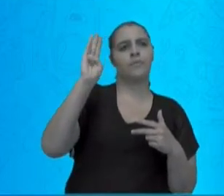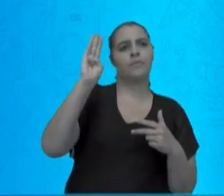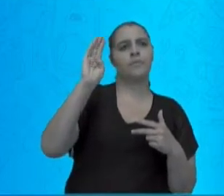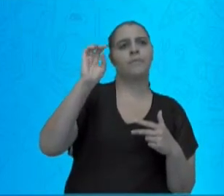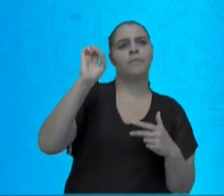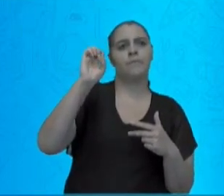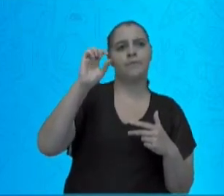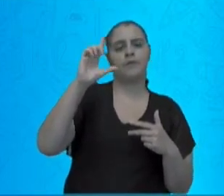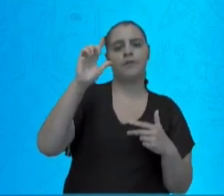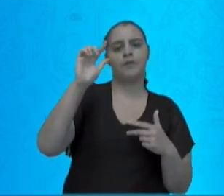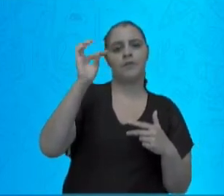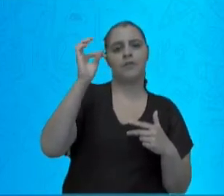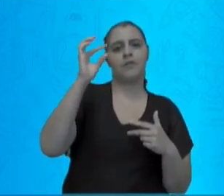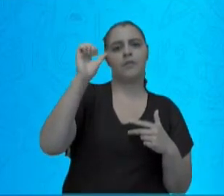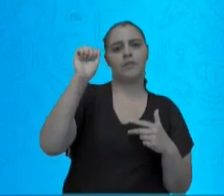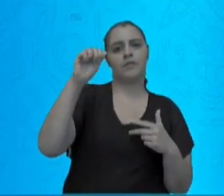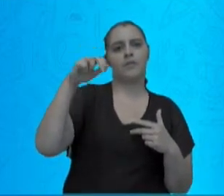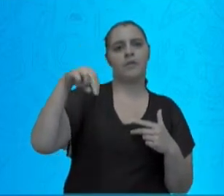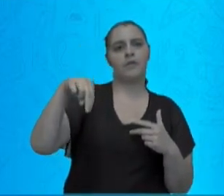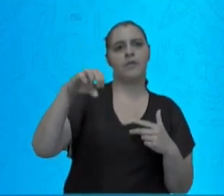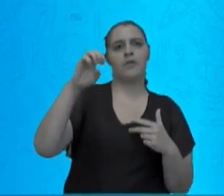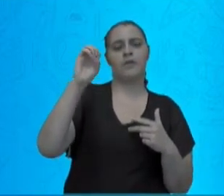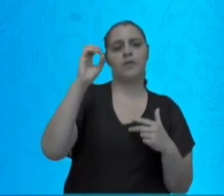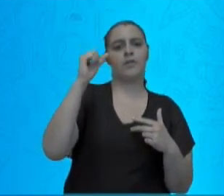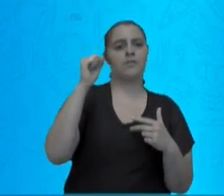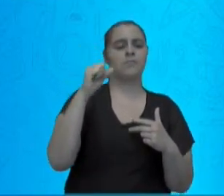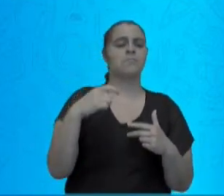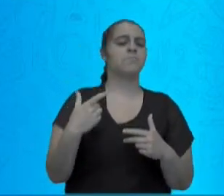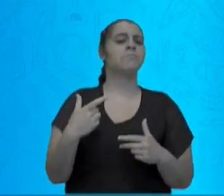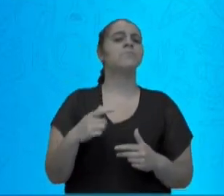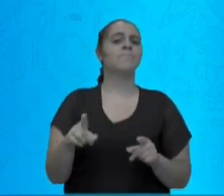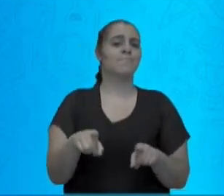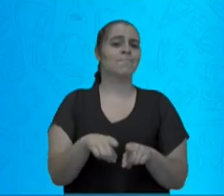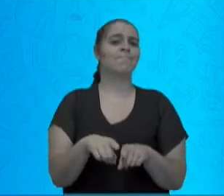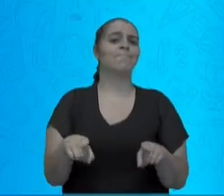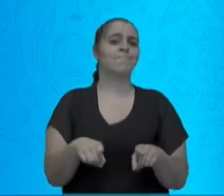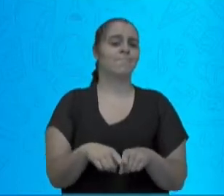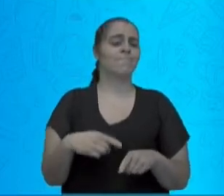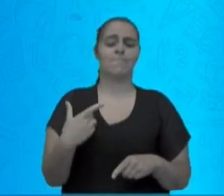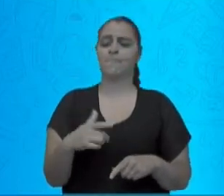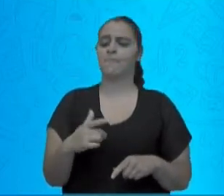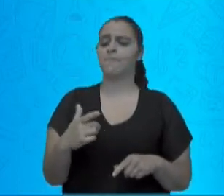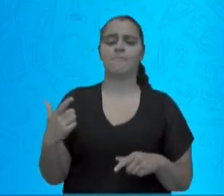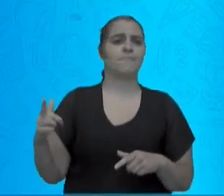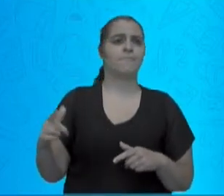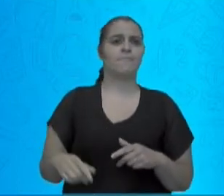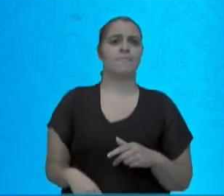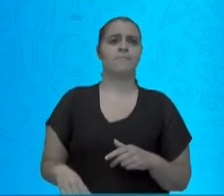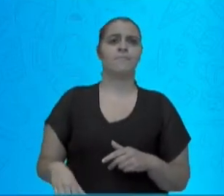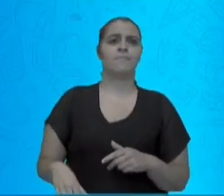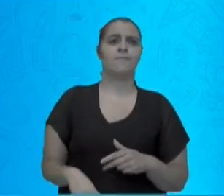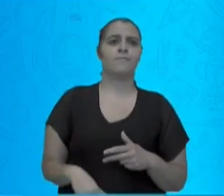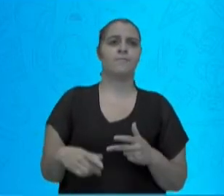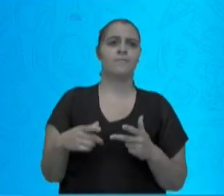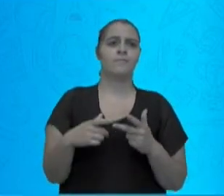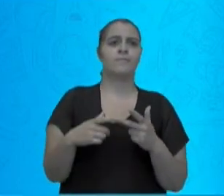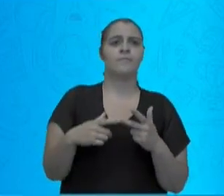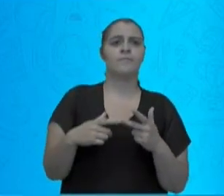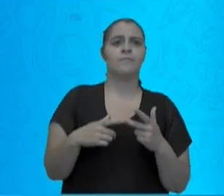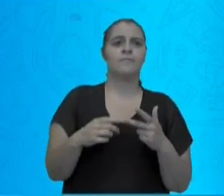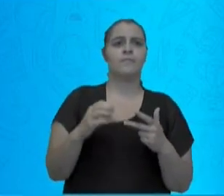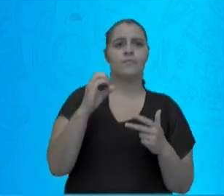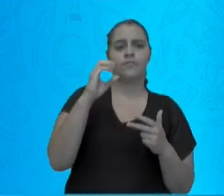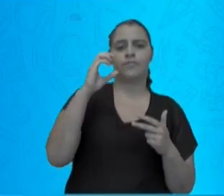são povos que não têm o reconhecimento internacional. Nós temos também os chechenos, na Ásia,